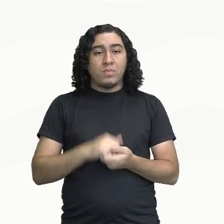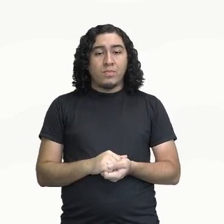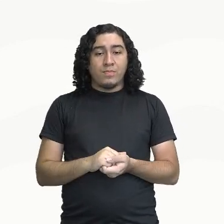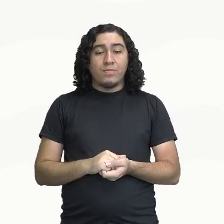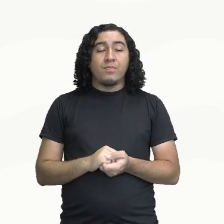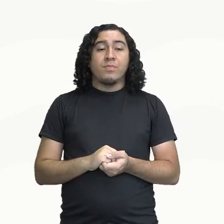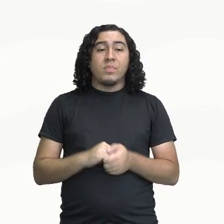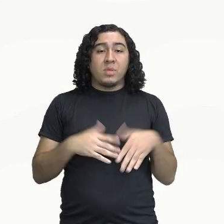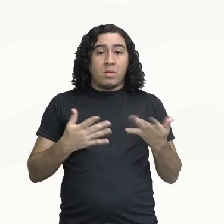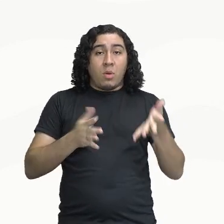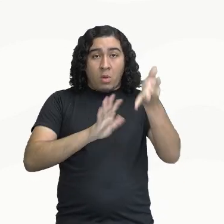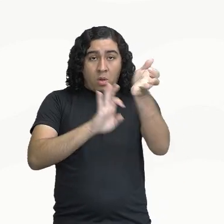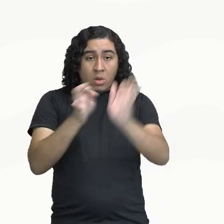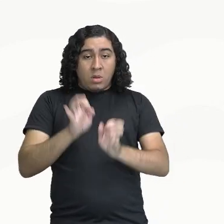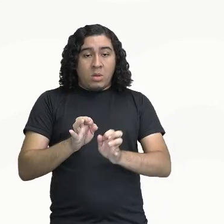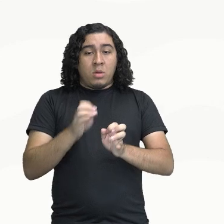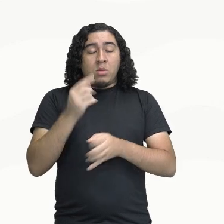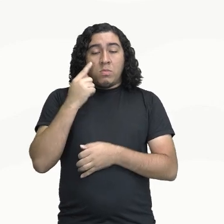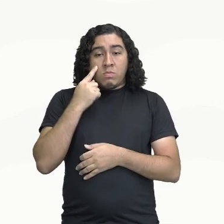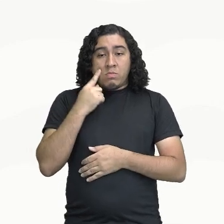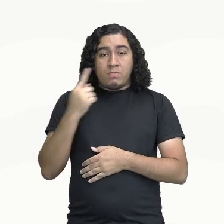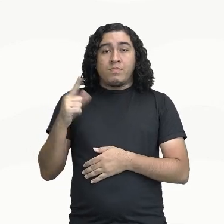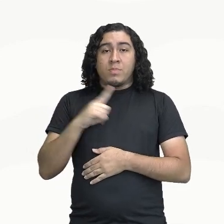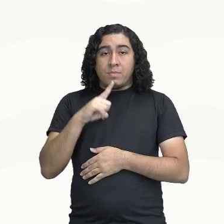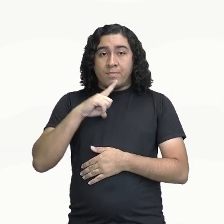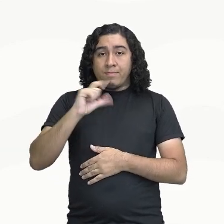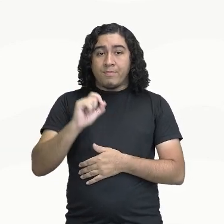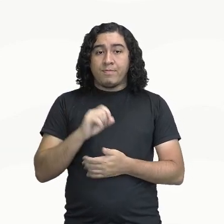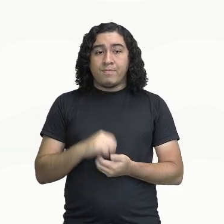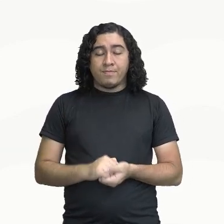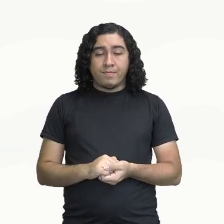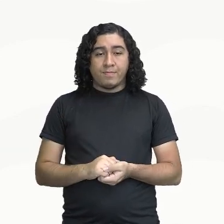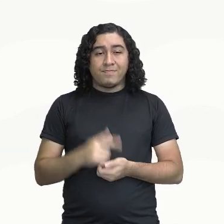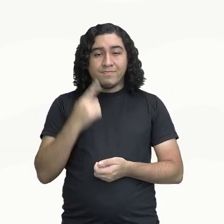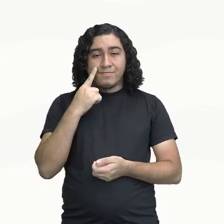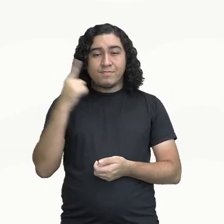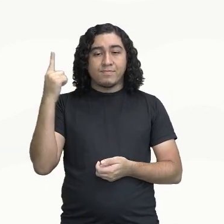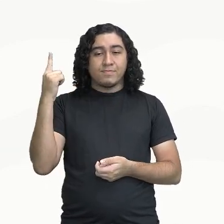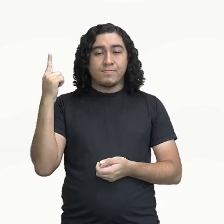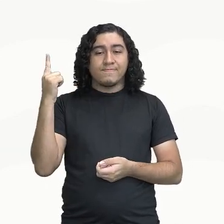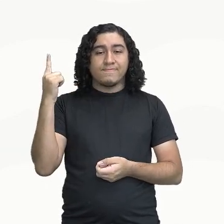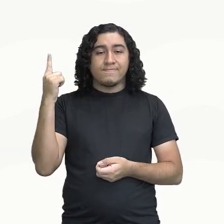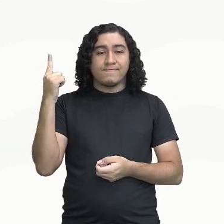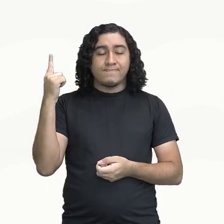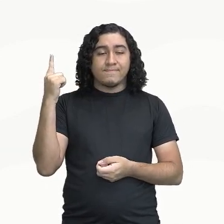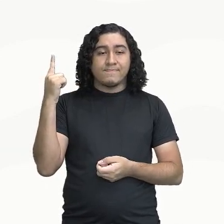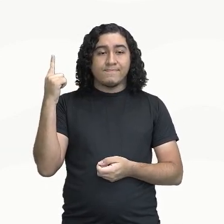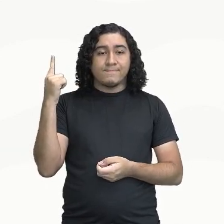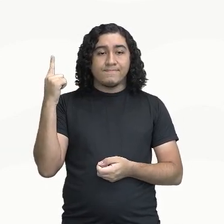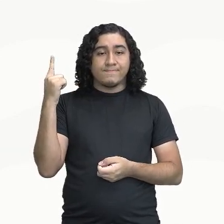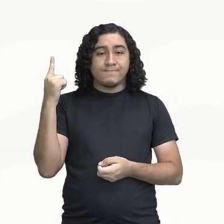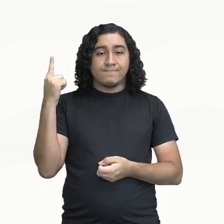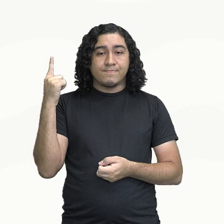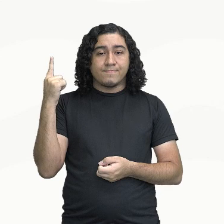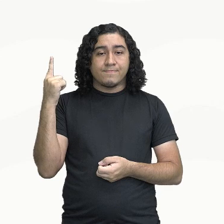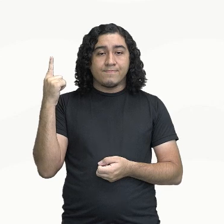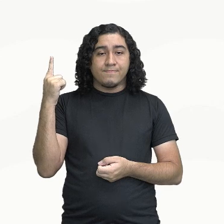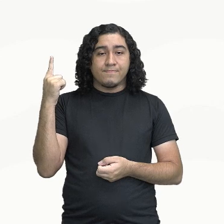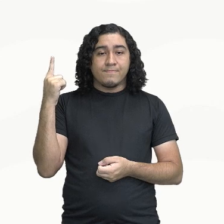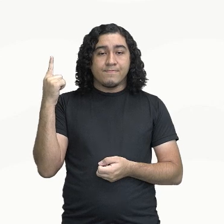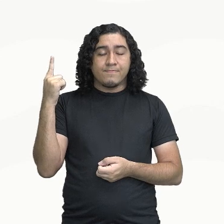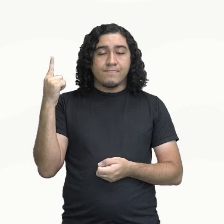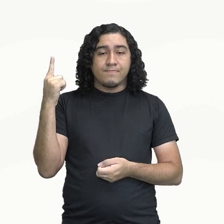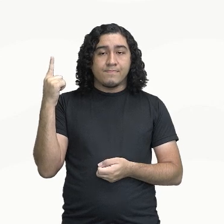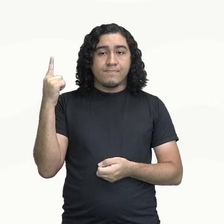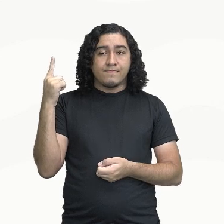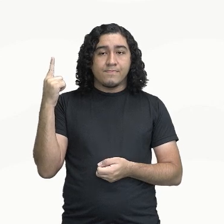isso em ordem crescente, nós teremos aqui, ó, esses valores, tá? 2012, 2013, 11,